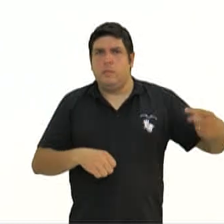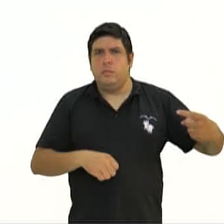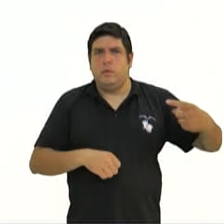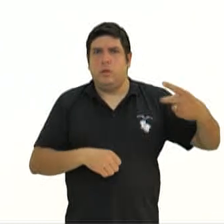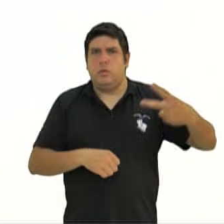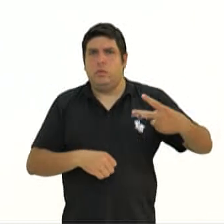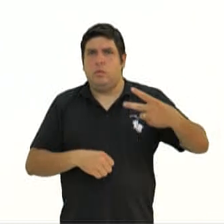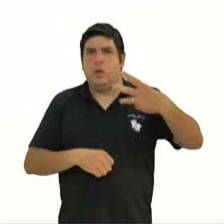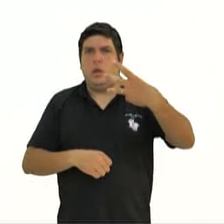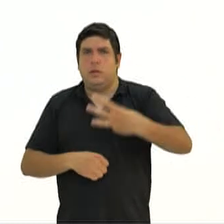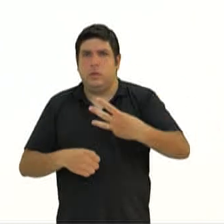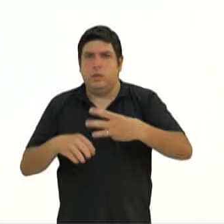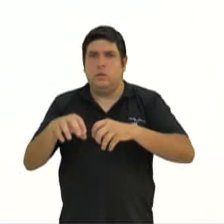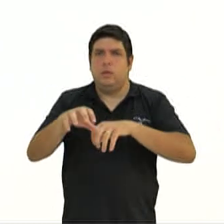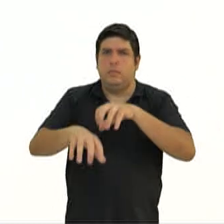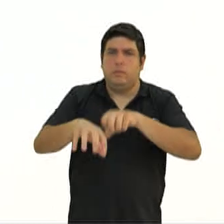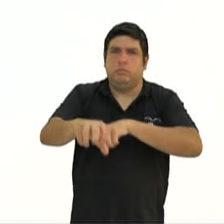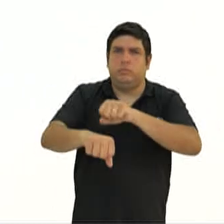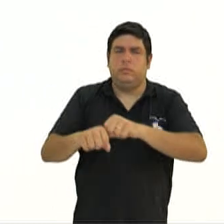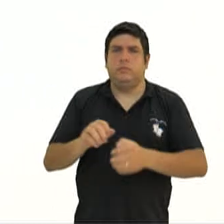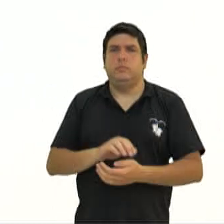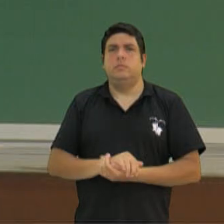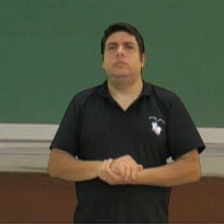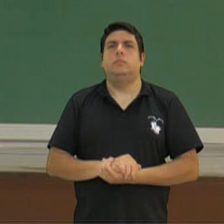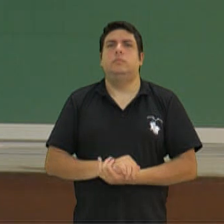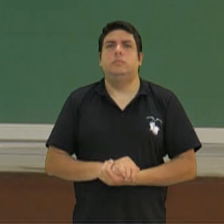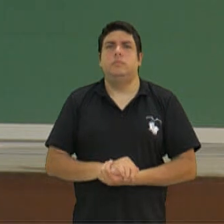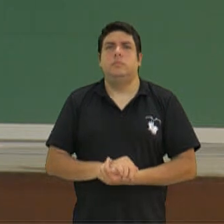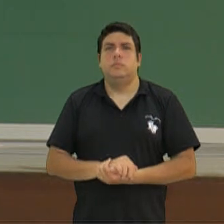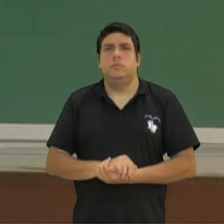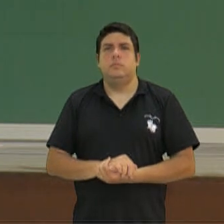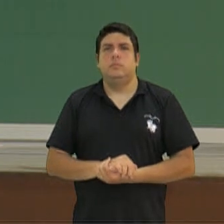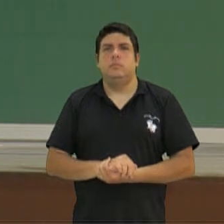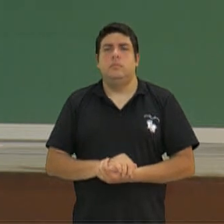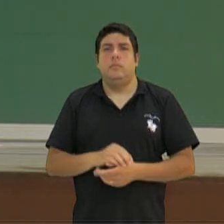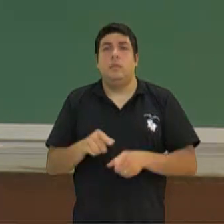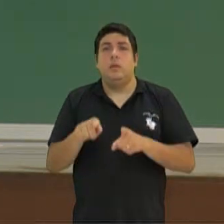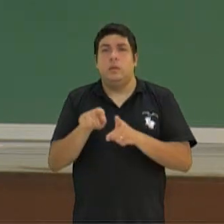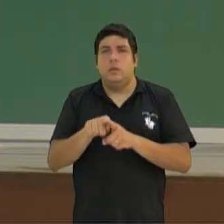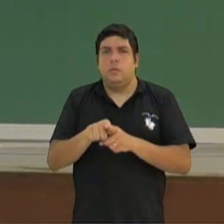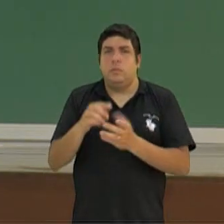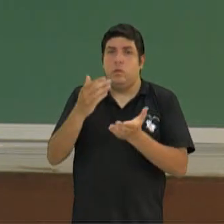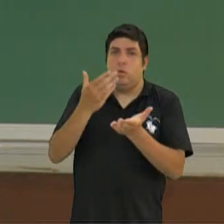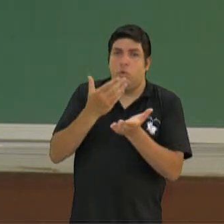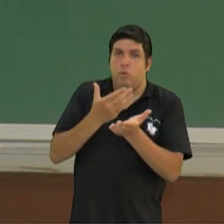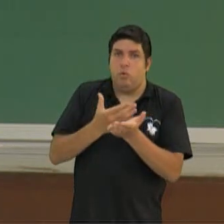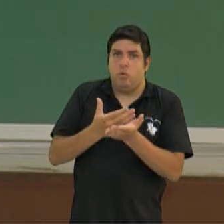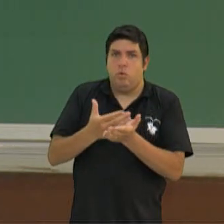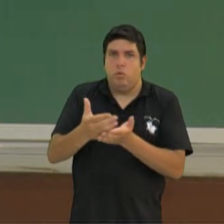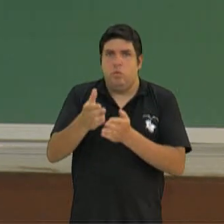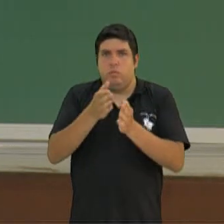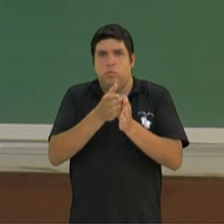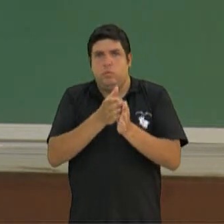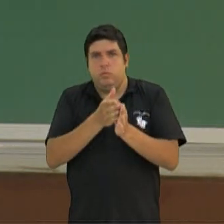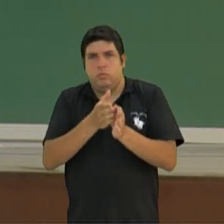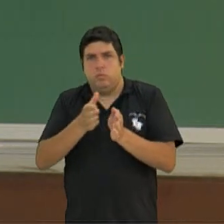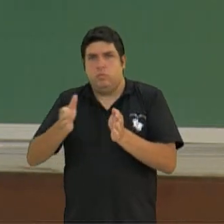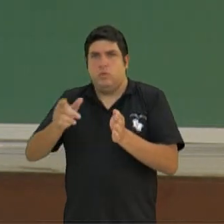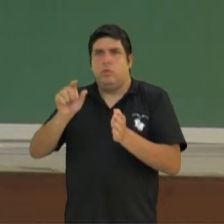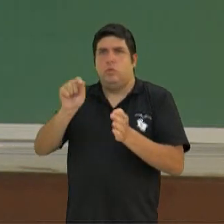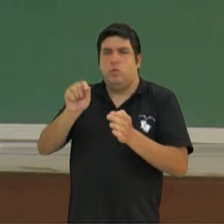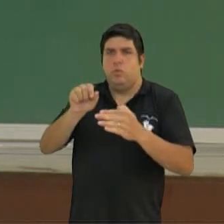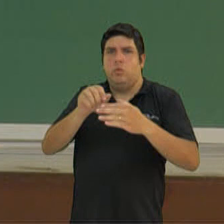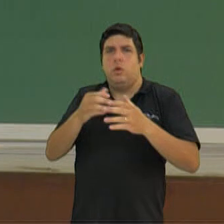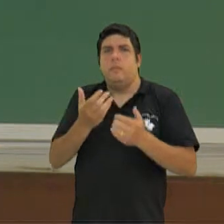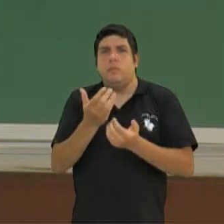of the storage of provisions for the winter. Também o início do estoque de